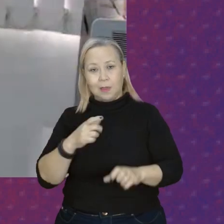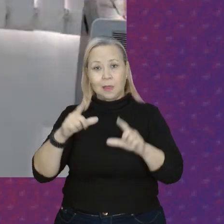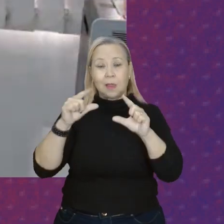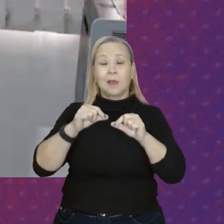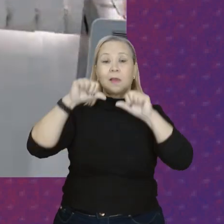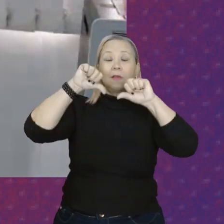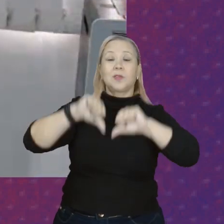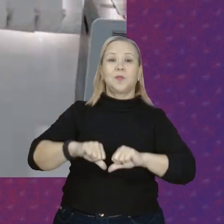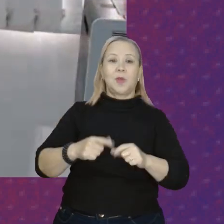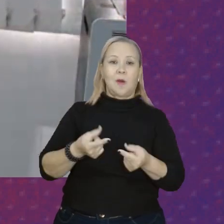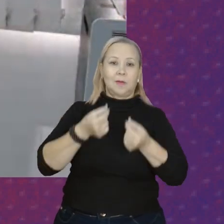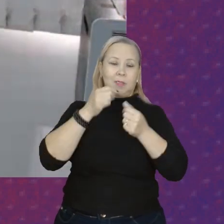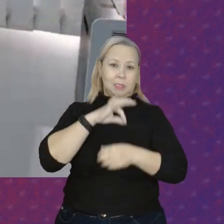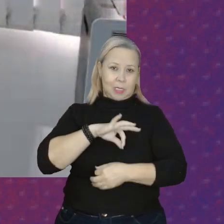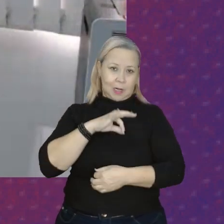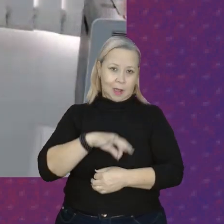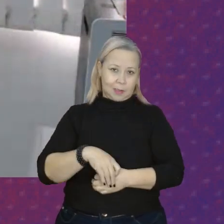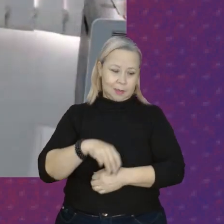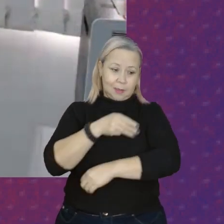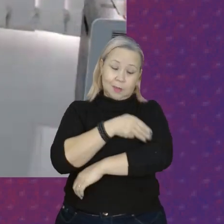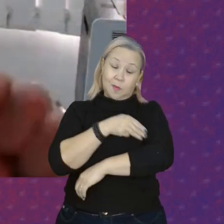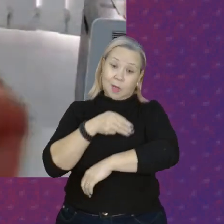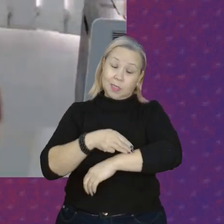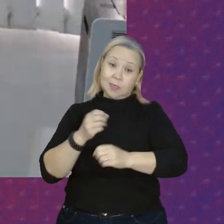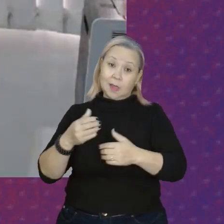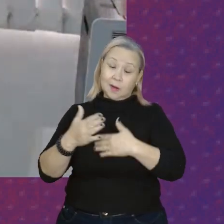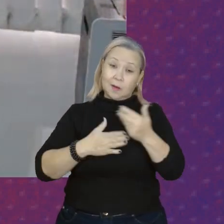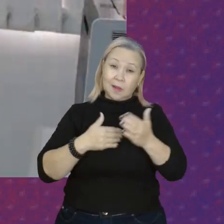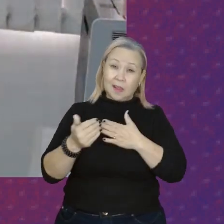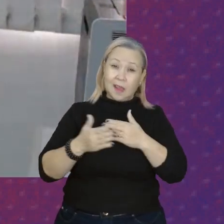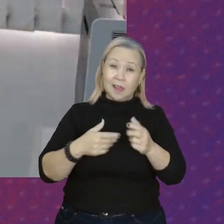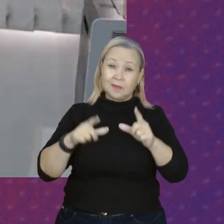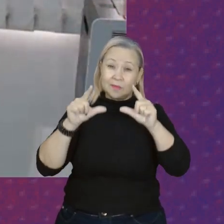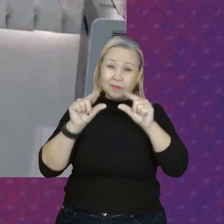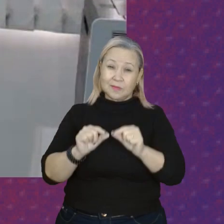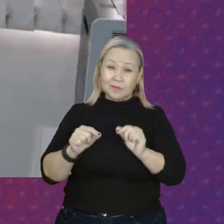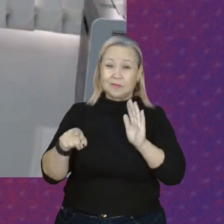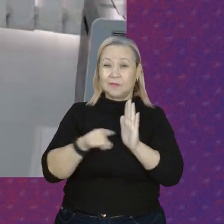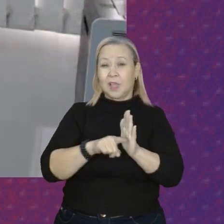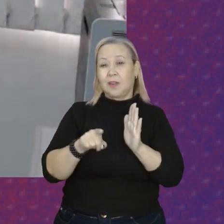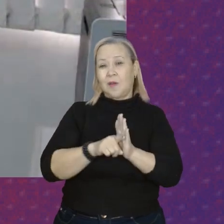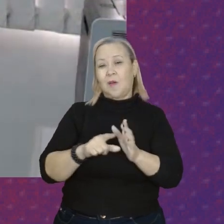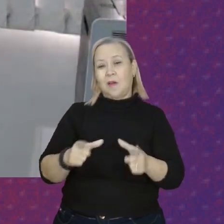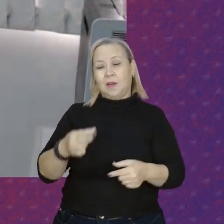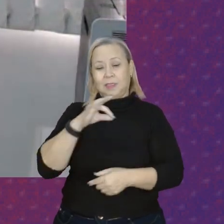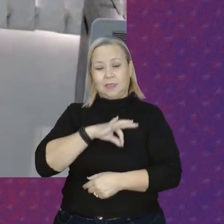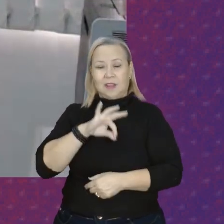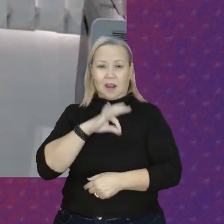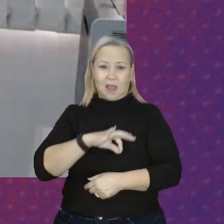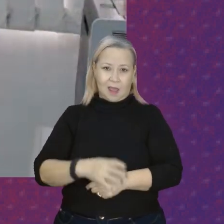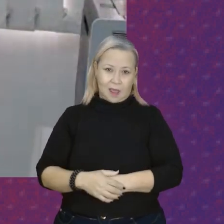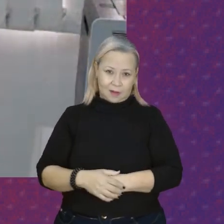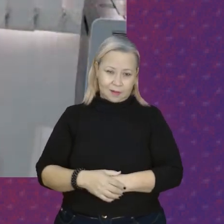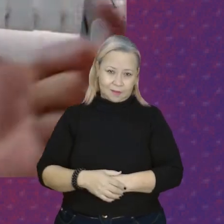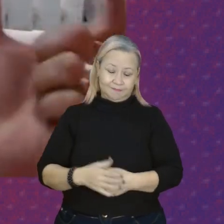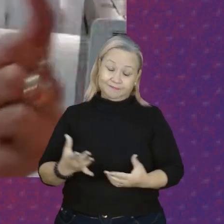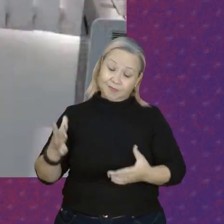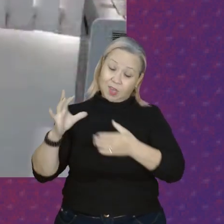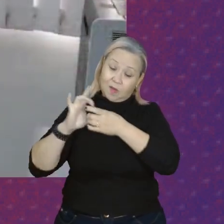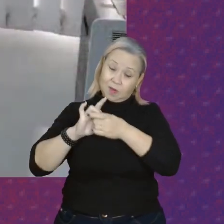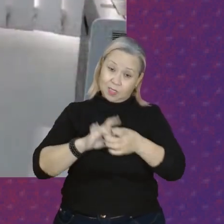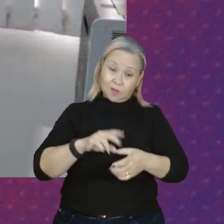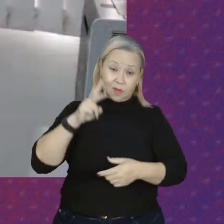carreira magistério é a carreira que tem os menores salários. E nós vamos olhar lá no fundo, nesse contexto histórico